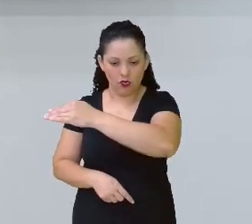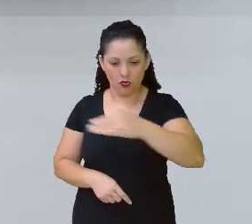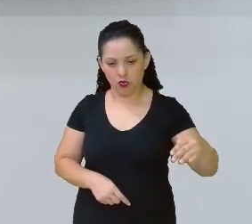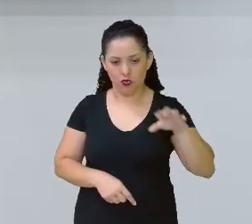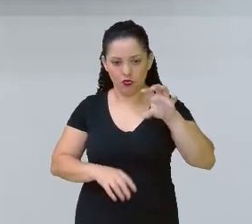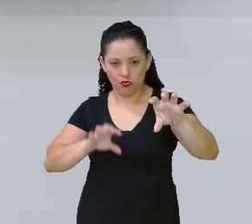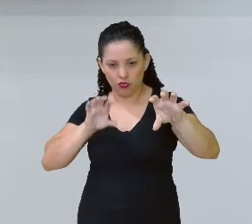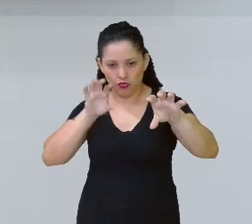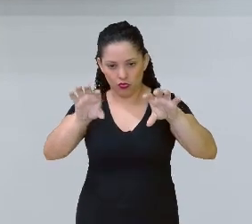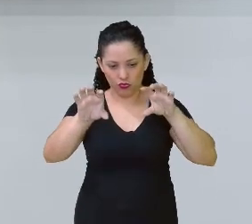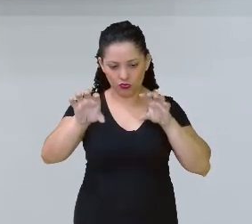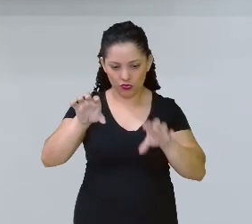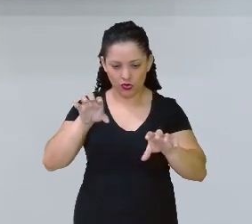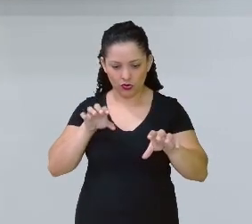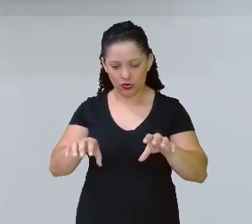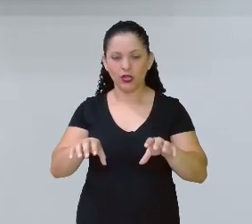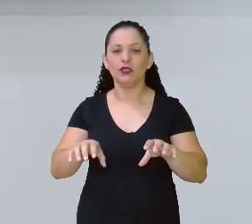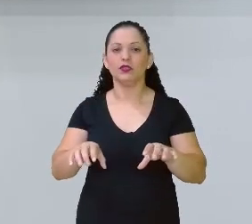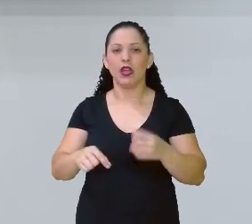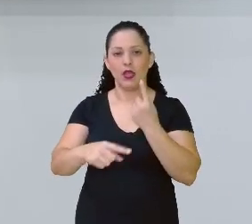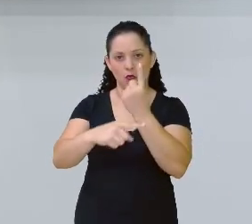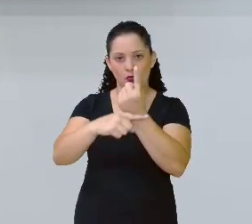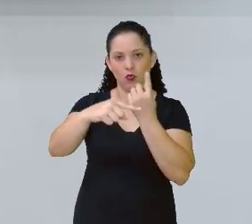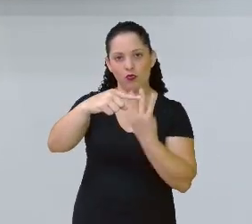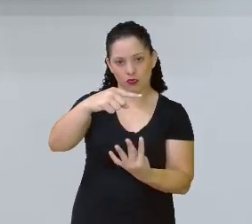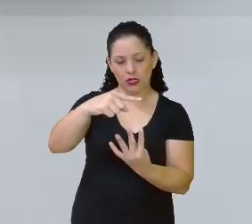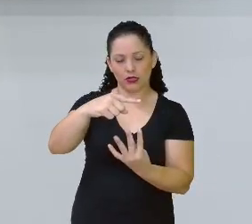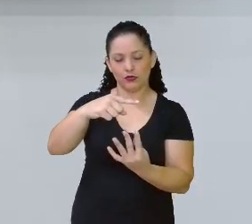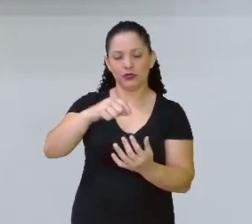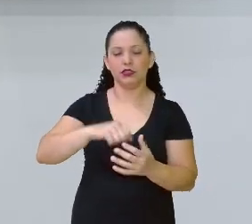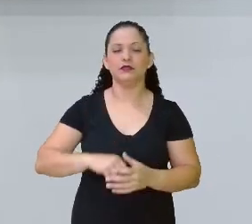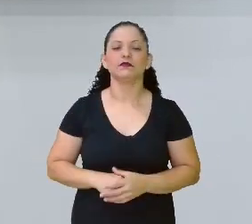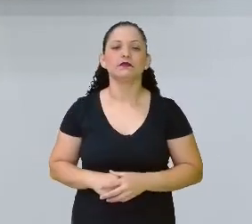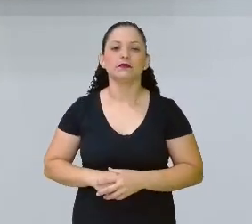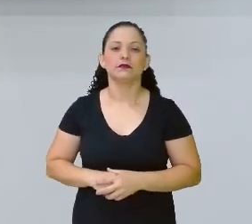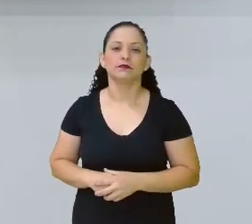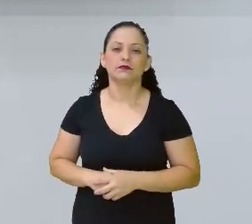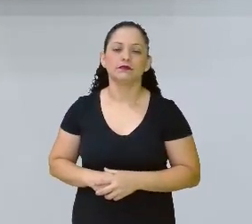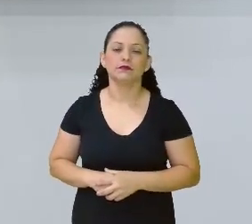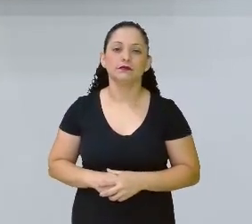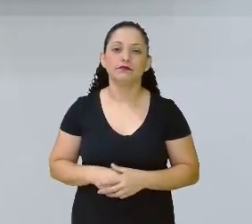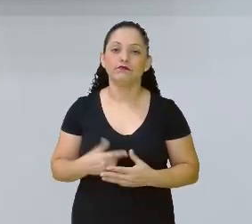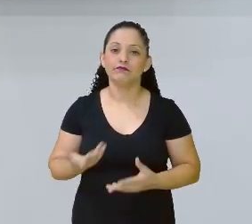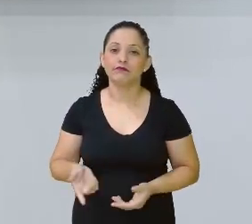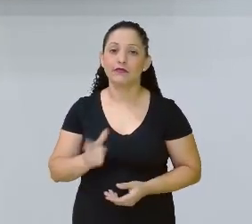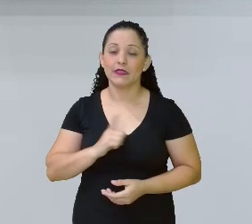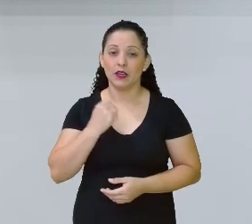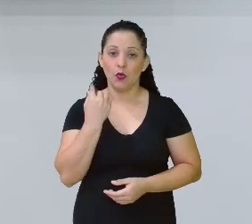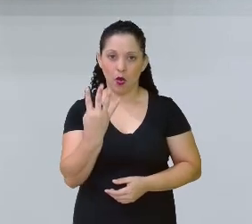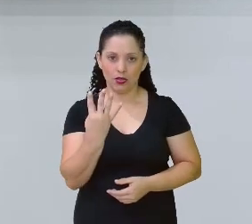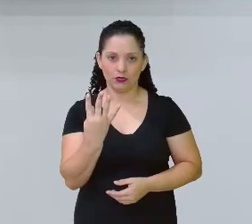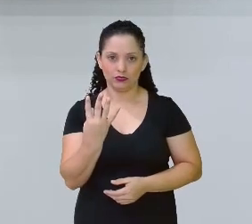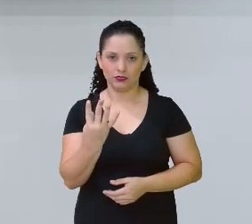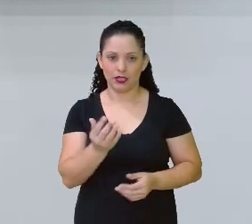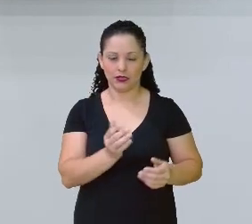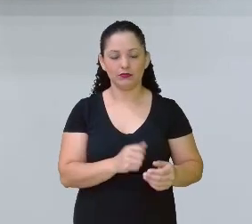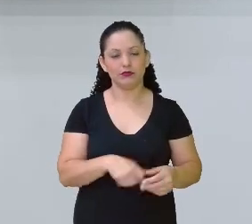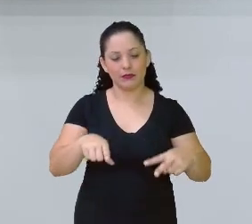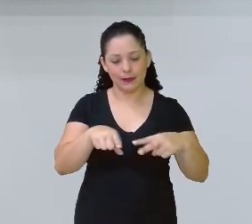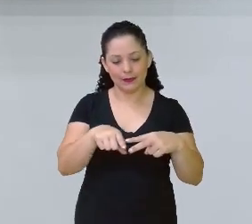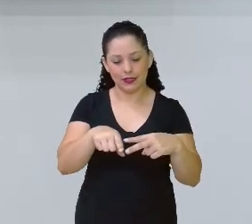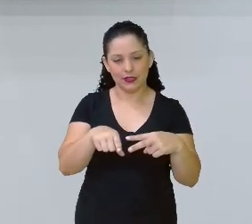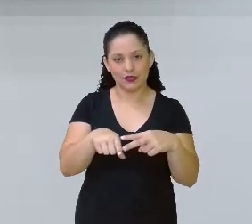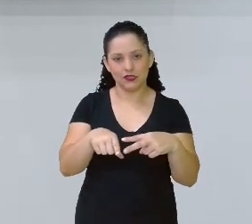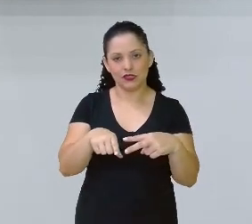cada parte dessa é 1/4, certo? Então, eu não dividi em 4 partes? Então, eu